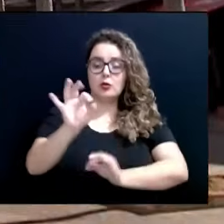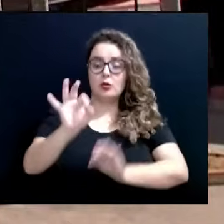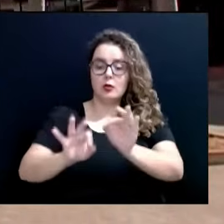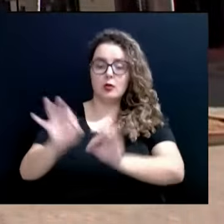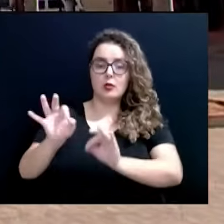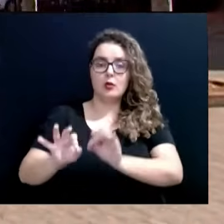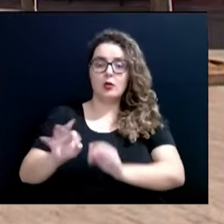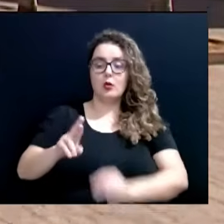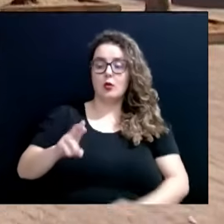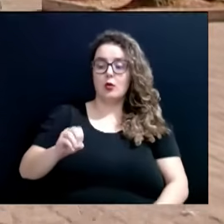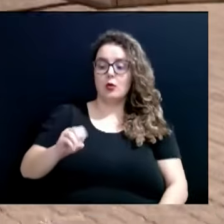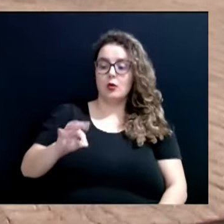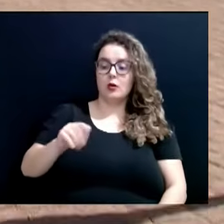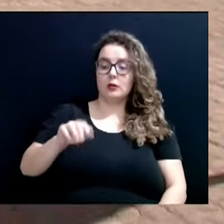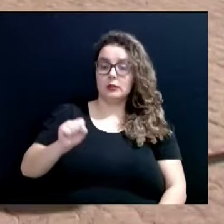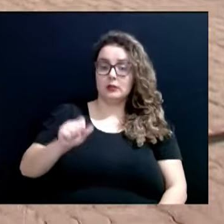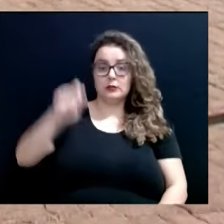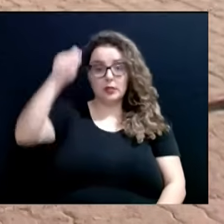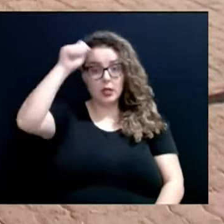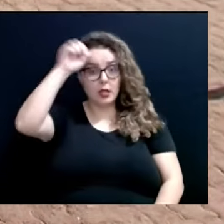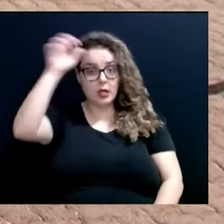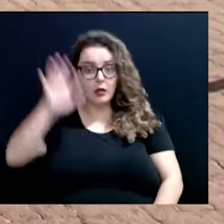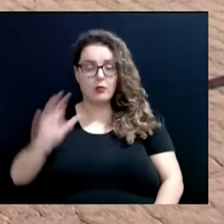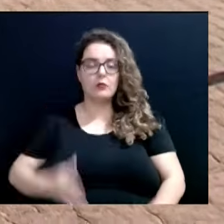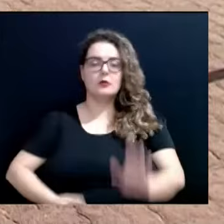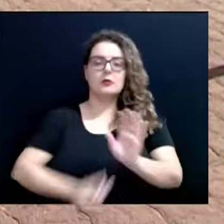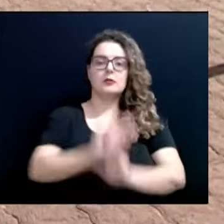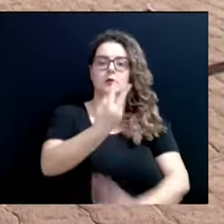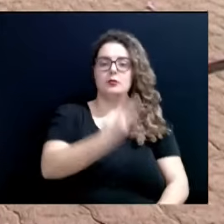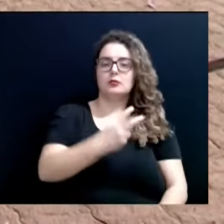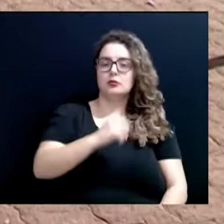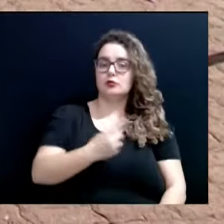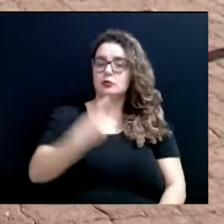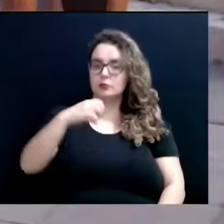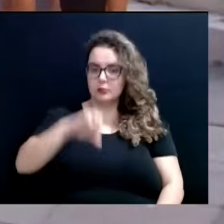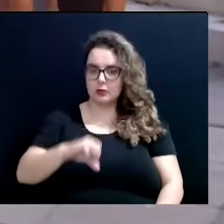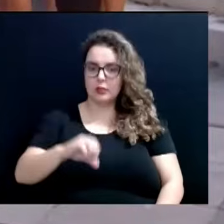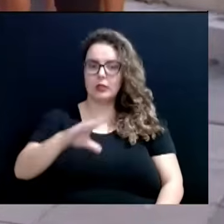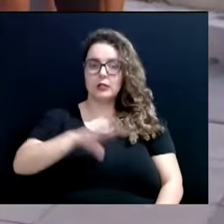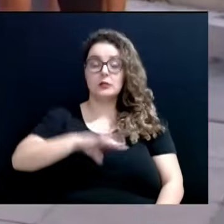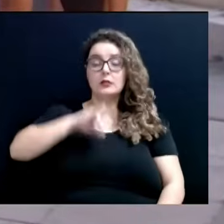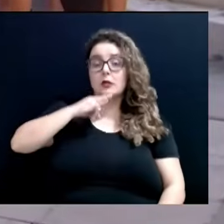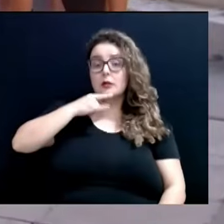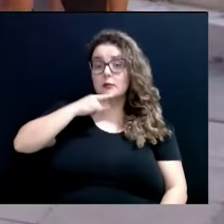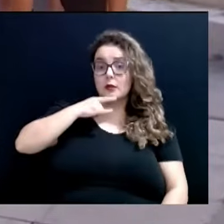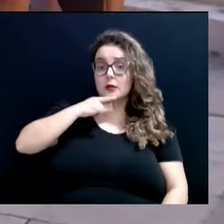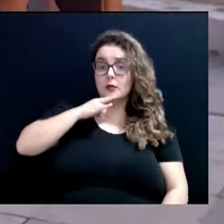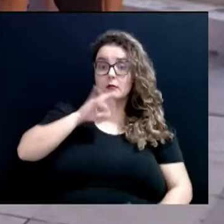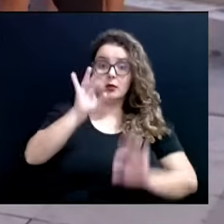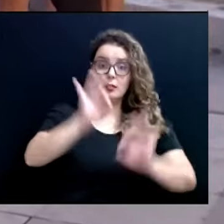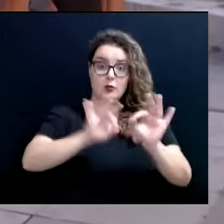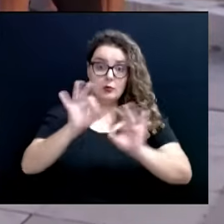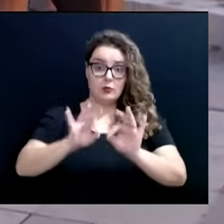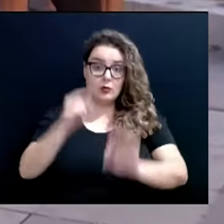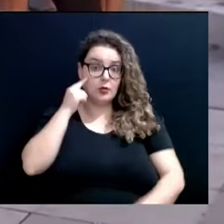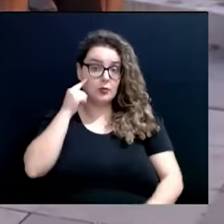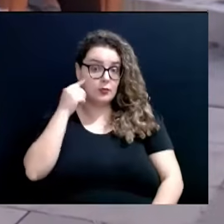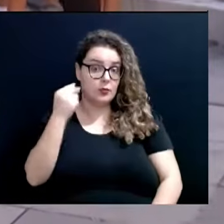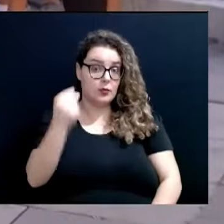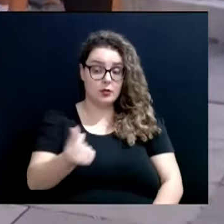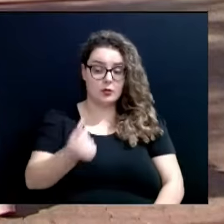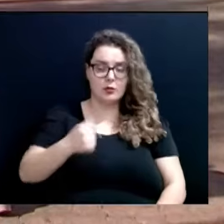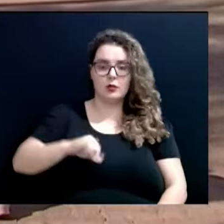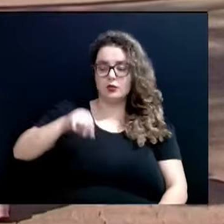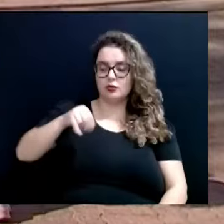Afro, criado em 2019 na cidade de Piracicaba. O projeto foi idealizado por Júlia